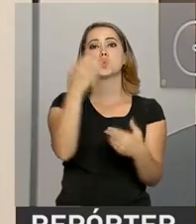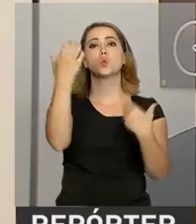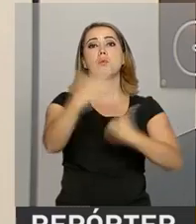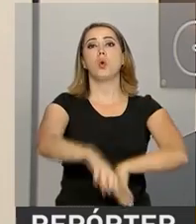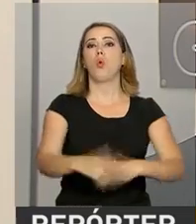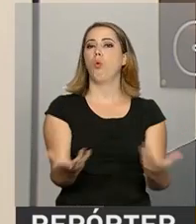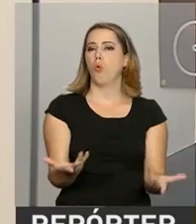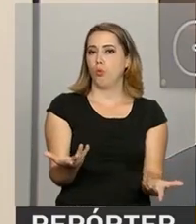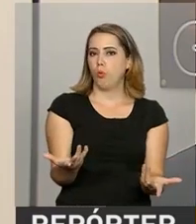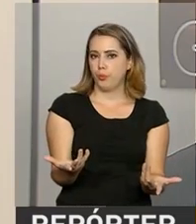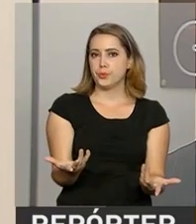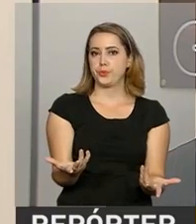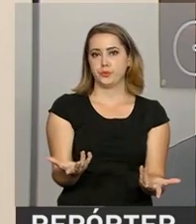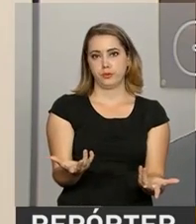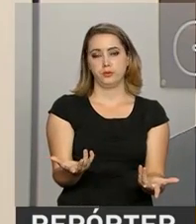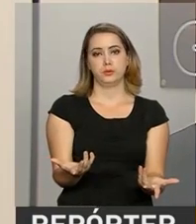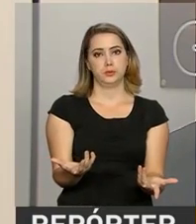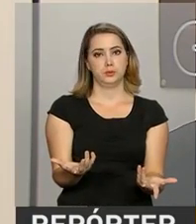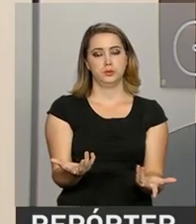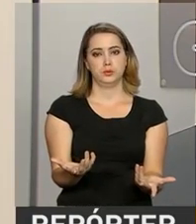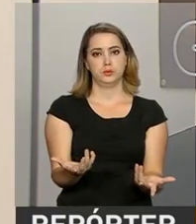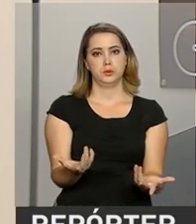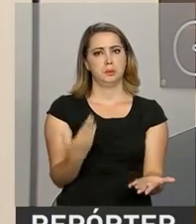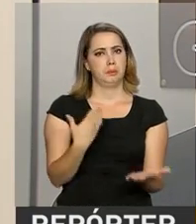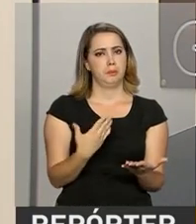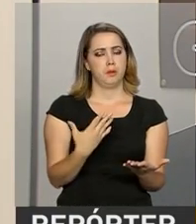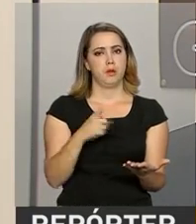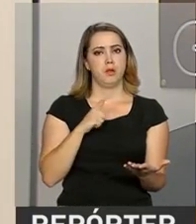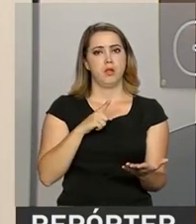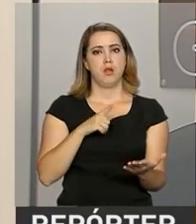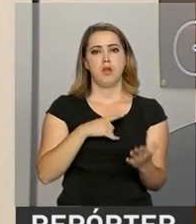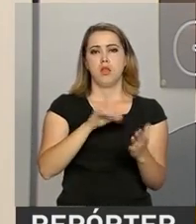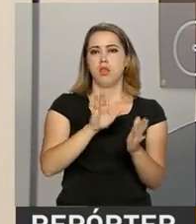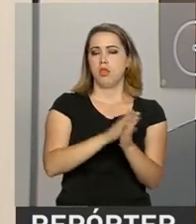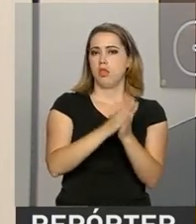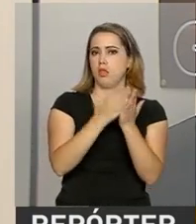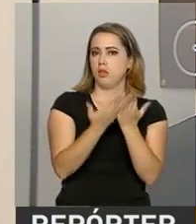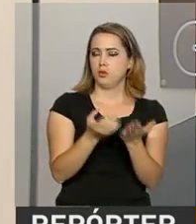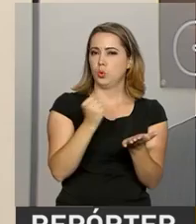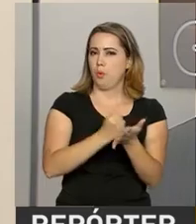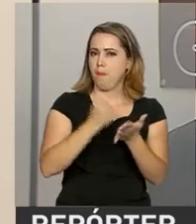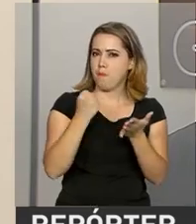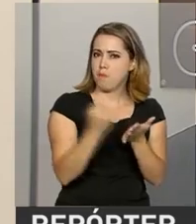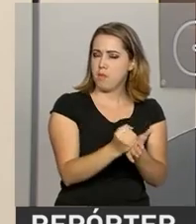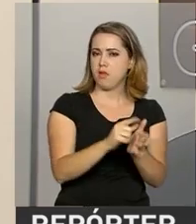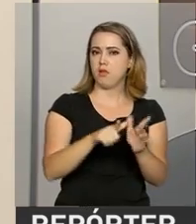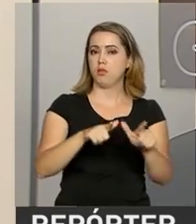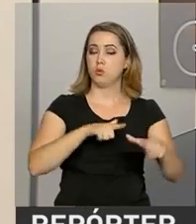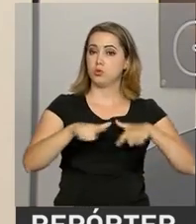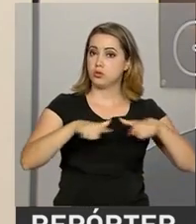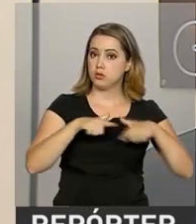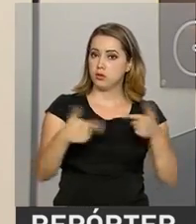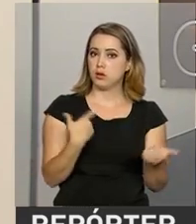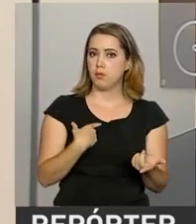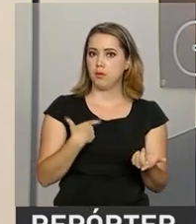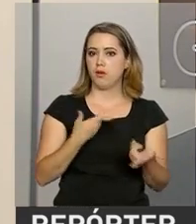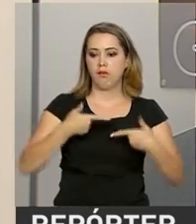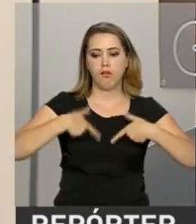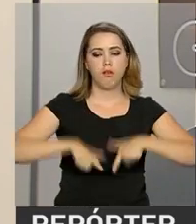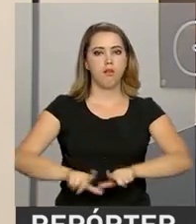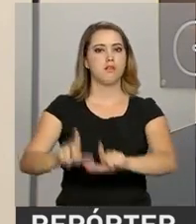concurso público eh retirar carteira de trabalho eh receber prêmios das